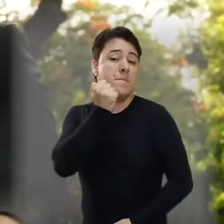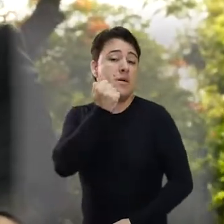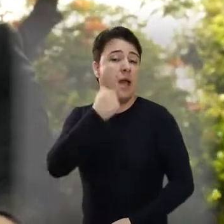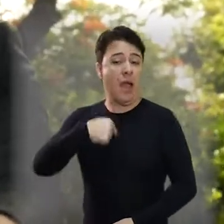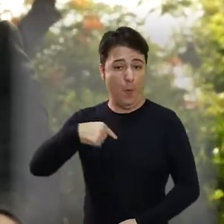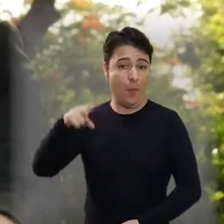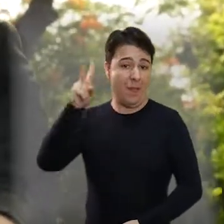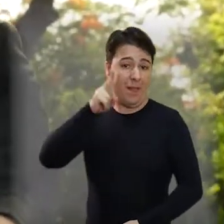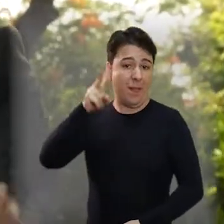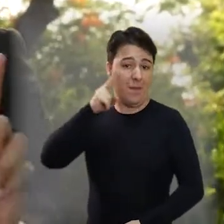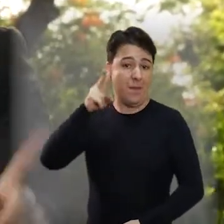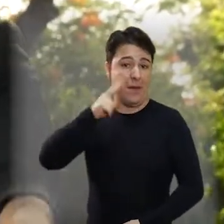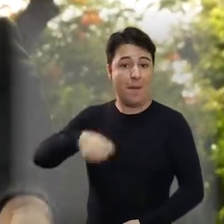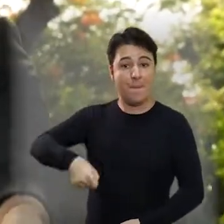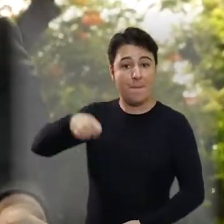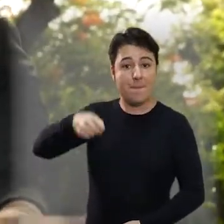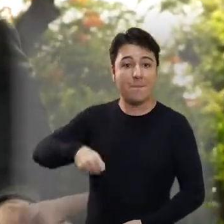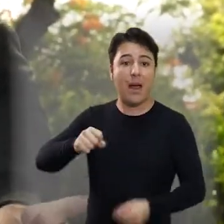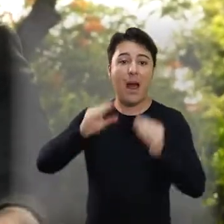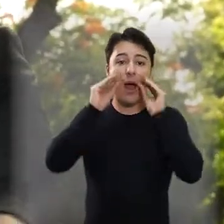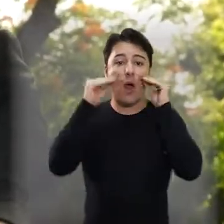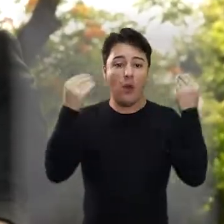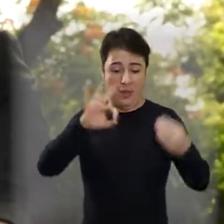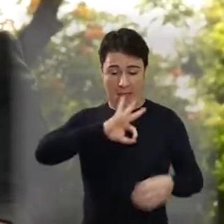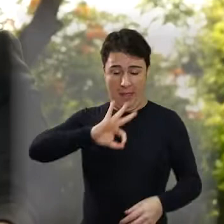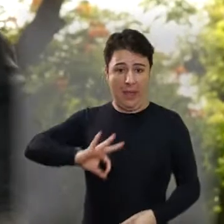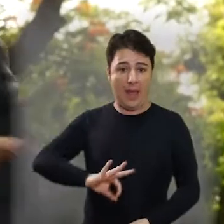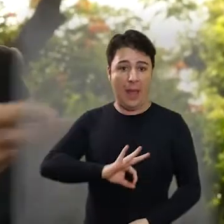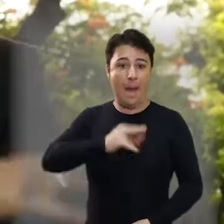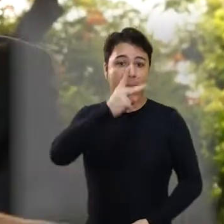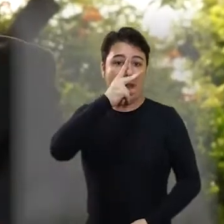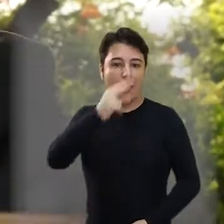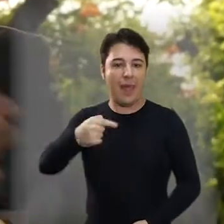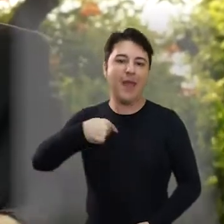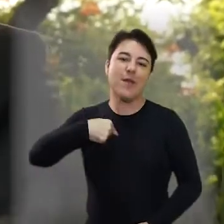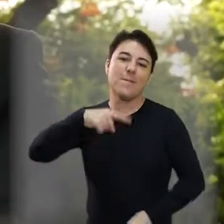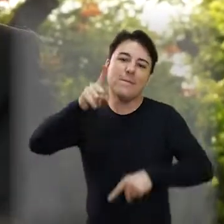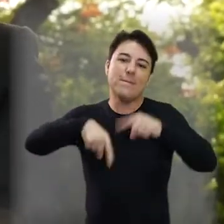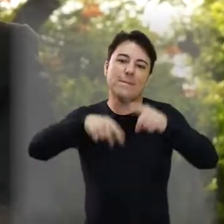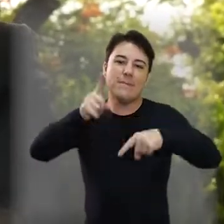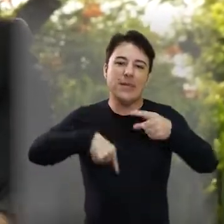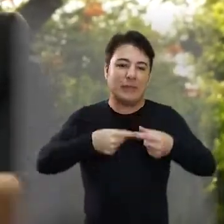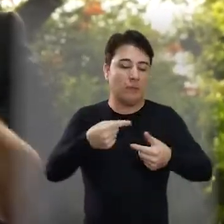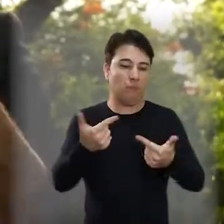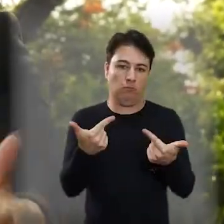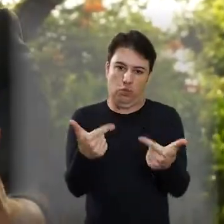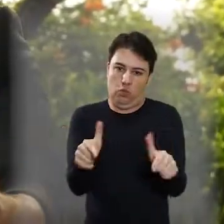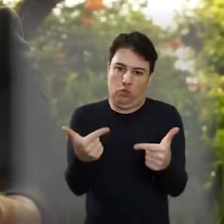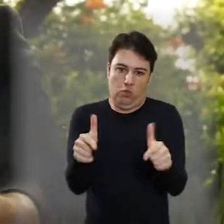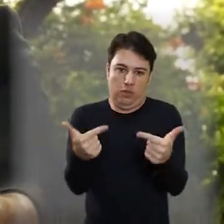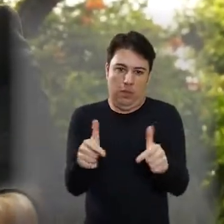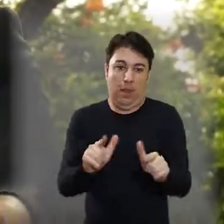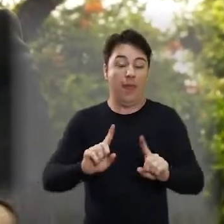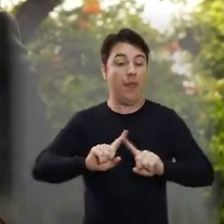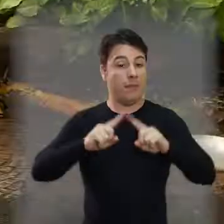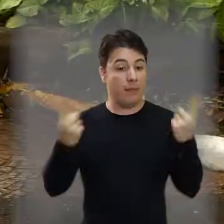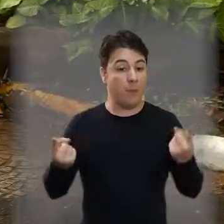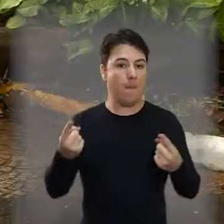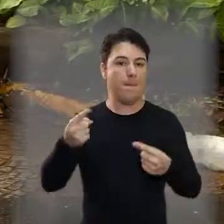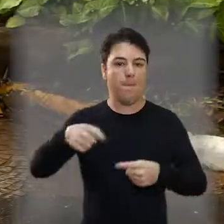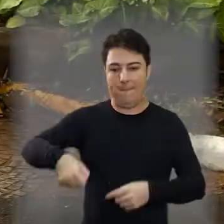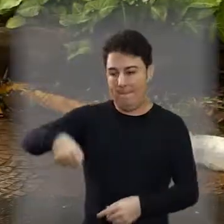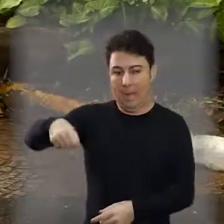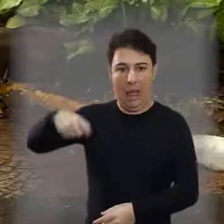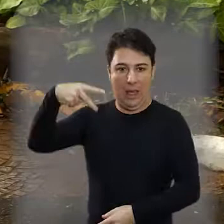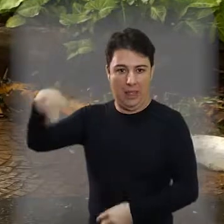e fui com uma maleta de maquiagem da minha mãe de onça. Eu lembro até hoje, não tinha uma maleta assim, não tinha a estrutura que eu tinha hoje. Eu